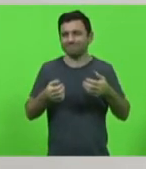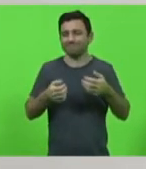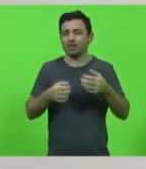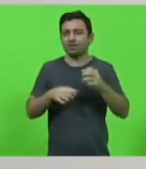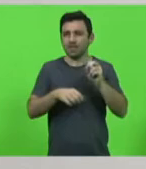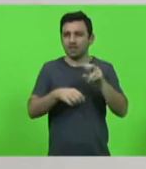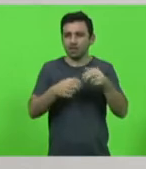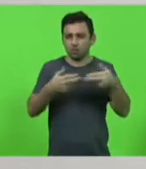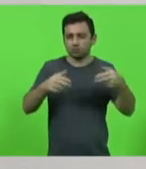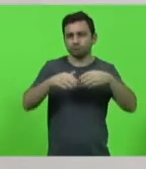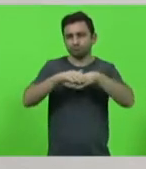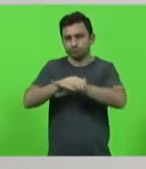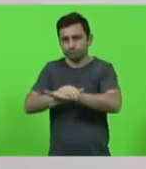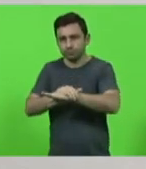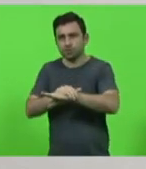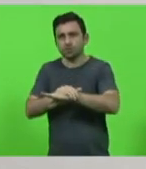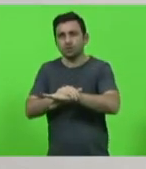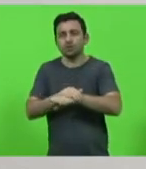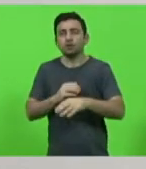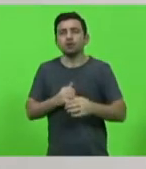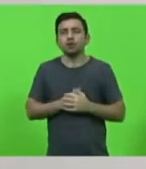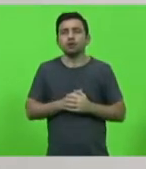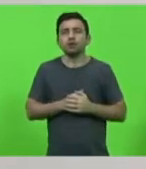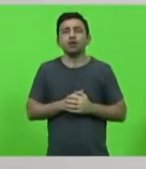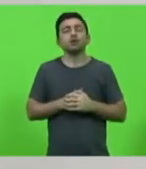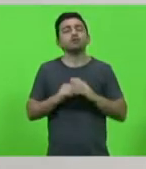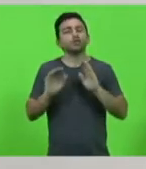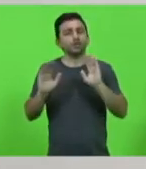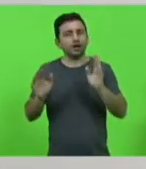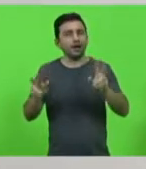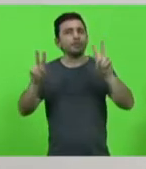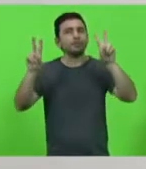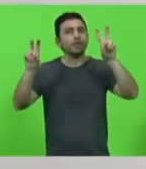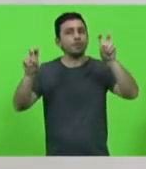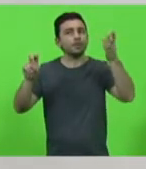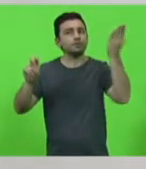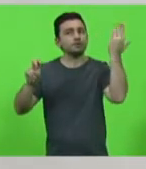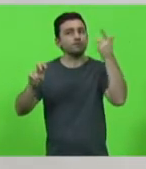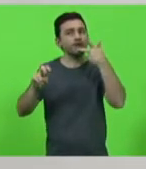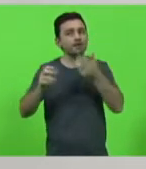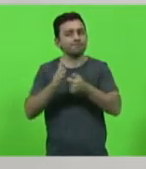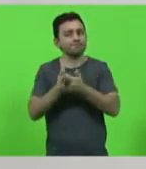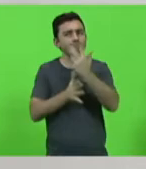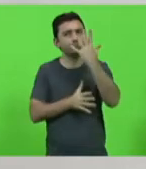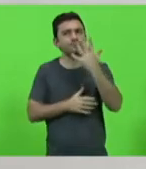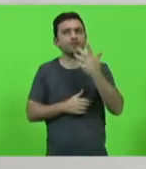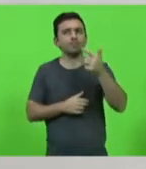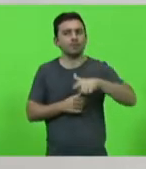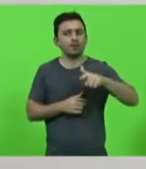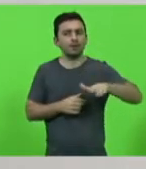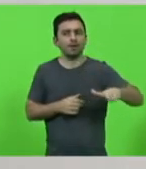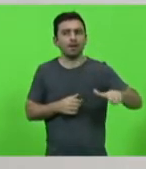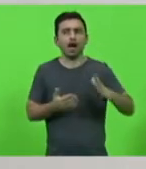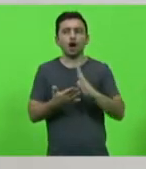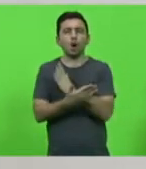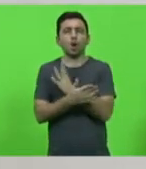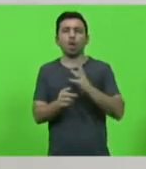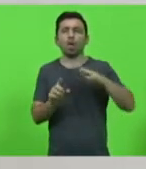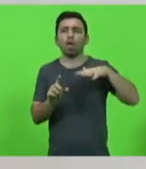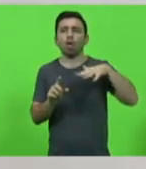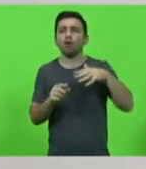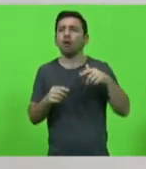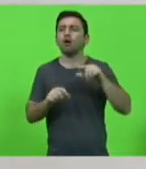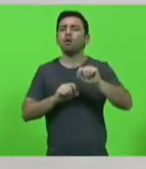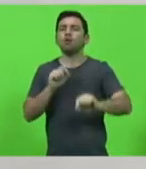arremete novamente àquele assunto que eu já disse aqui na tribuna várias vezes, e muitas vezes é cultuado aqui mesmo, dentro